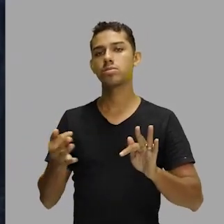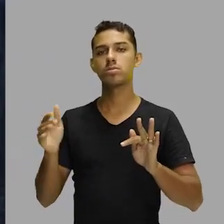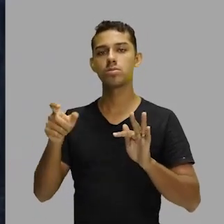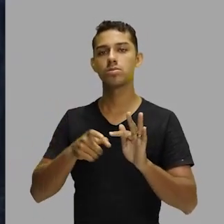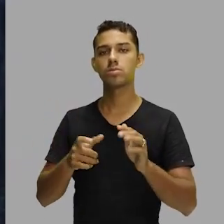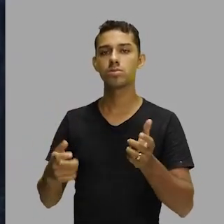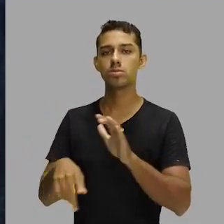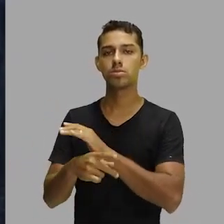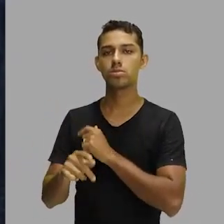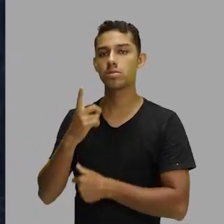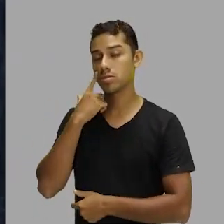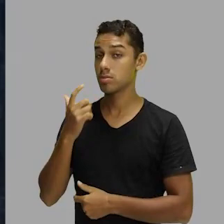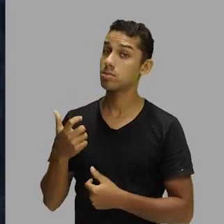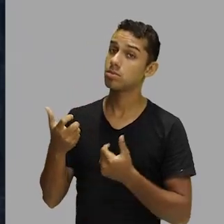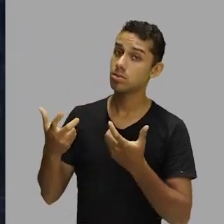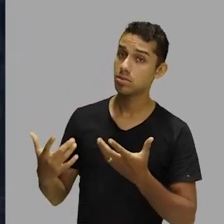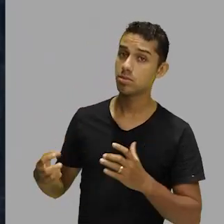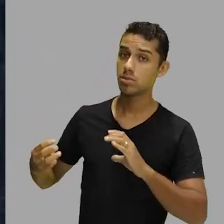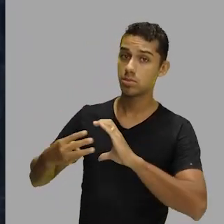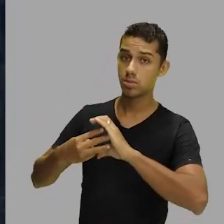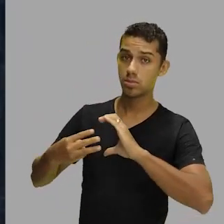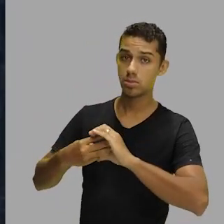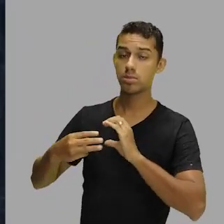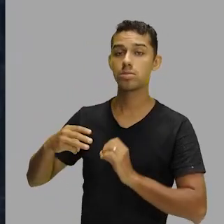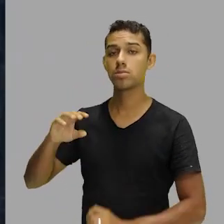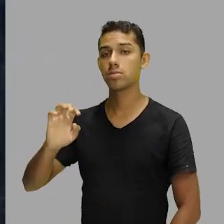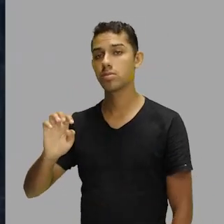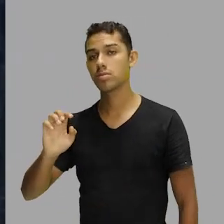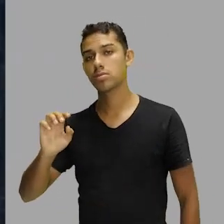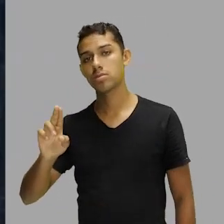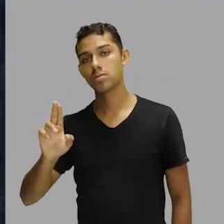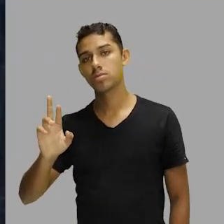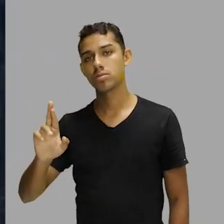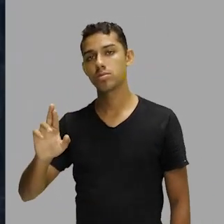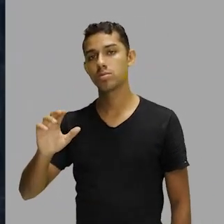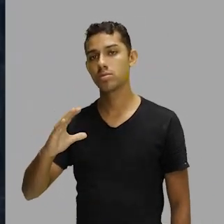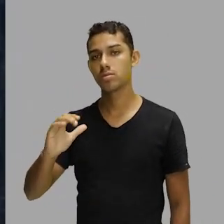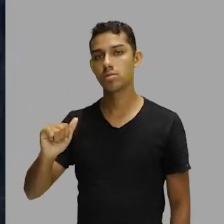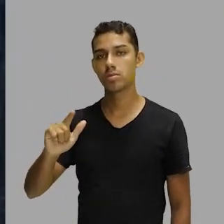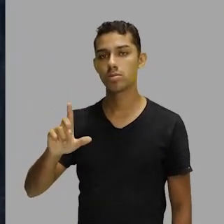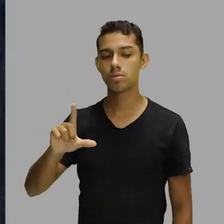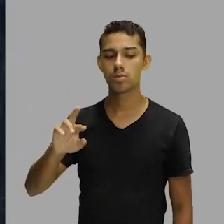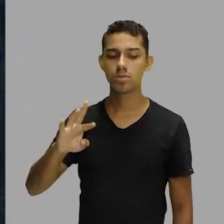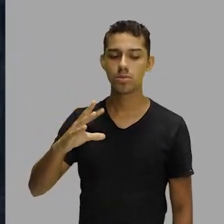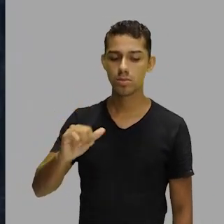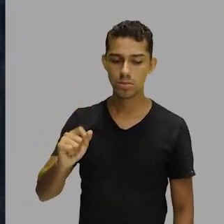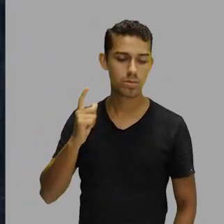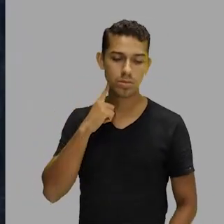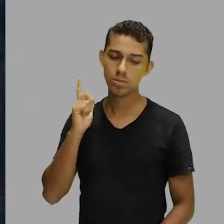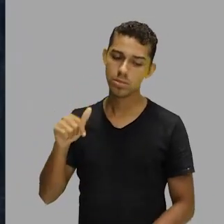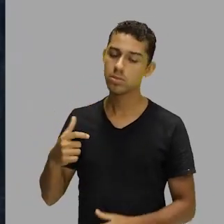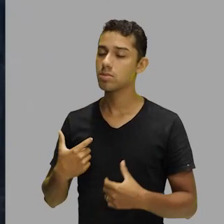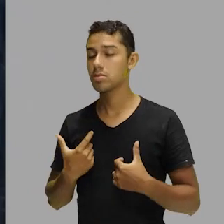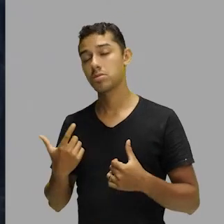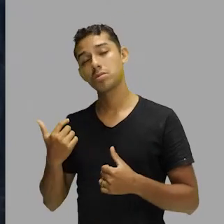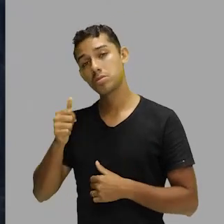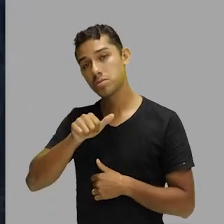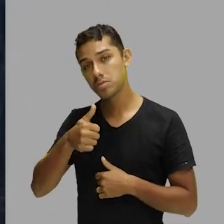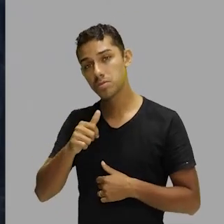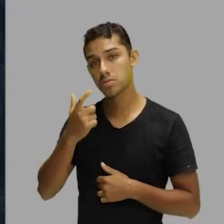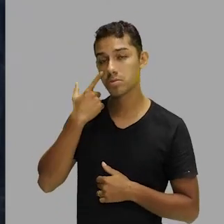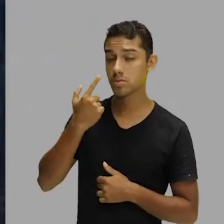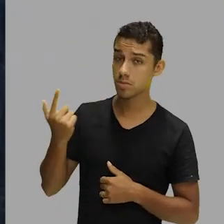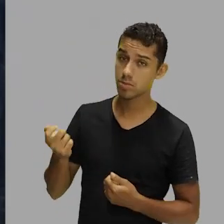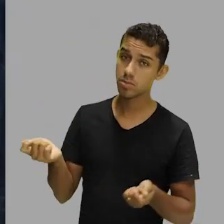célula eucariótica. Aqui não existem essas organelas. Eu posso fazer uma analogia que